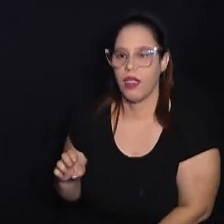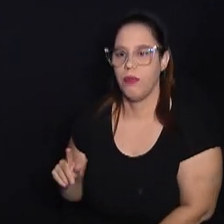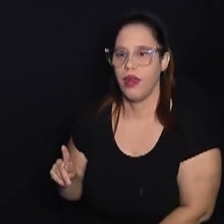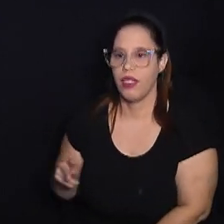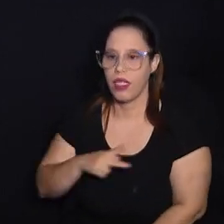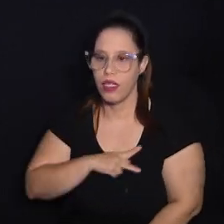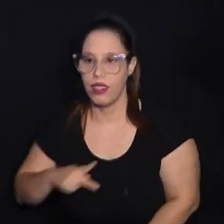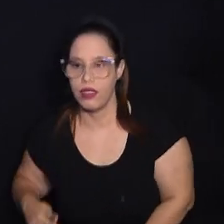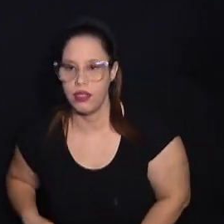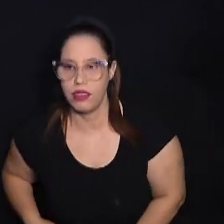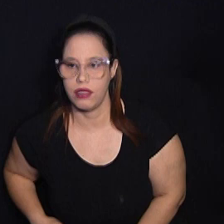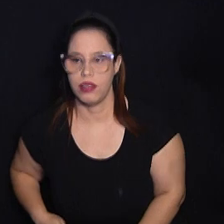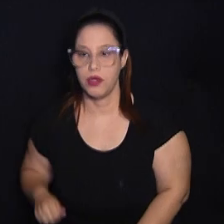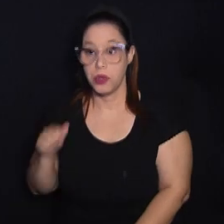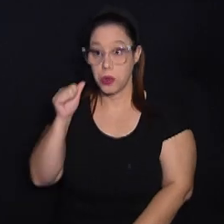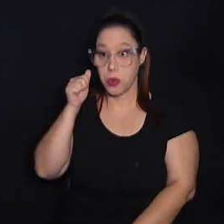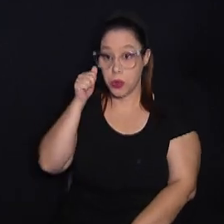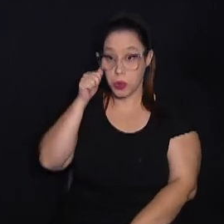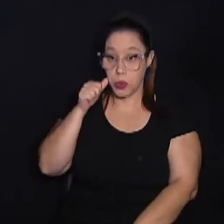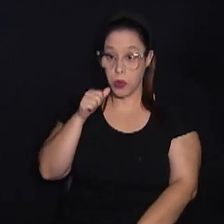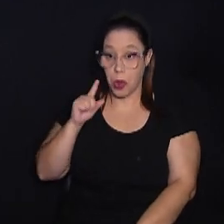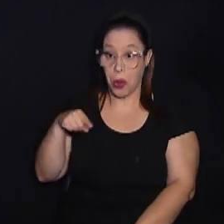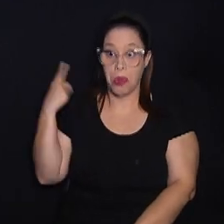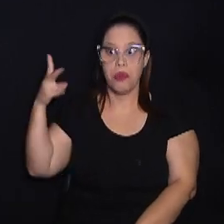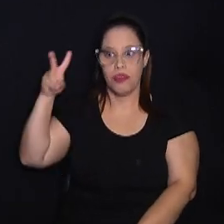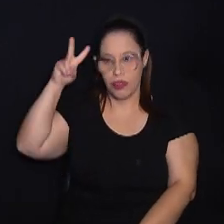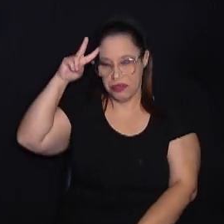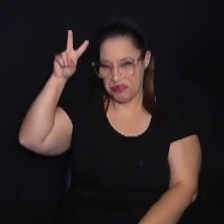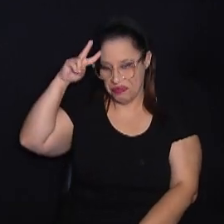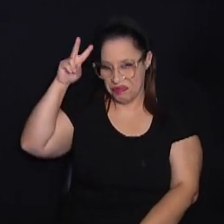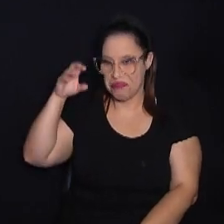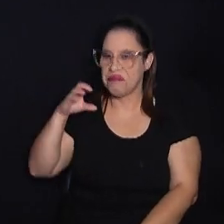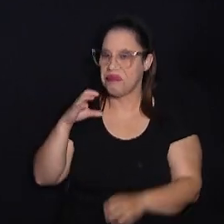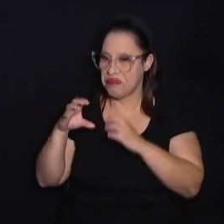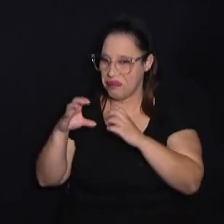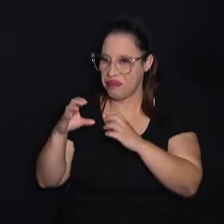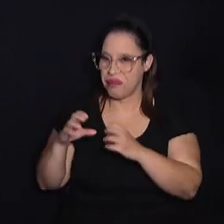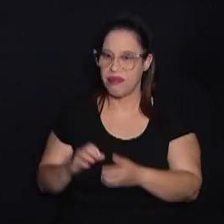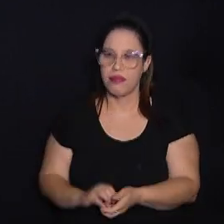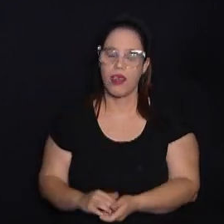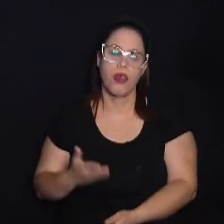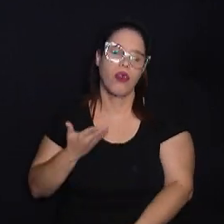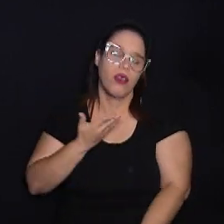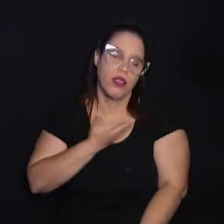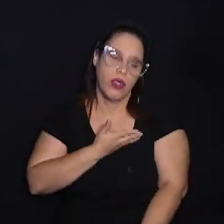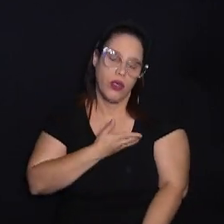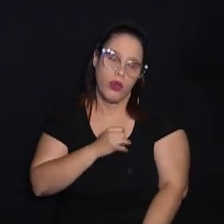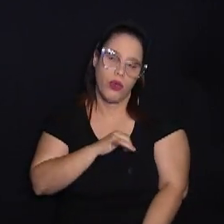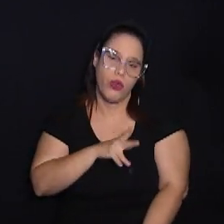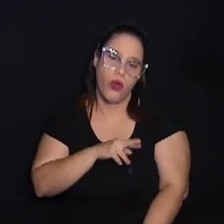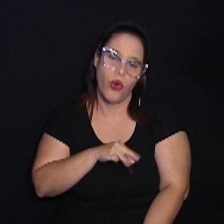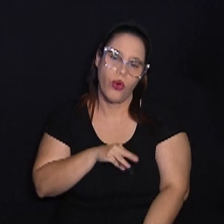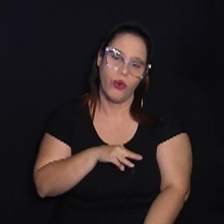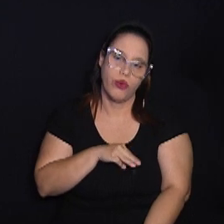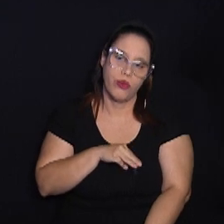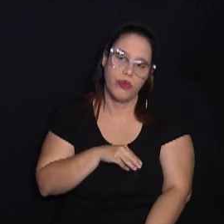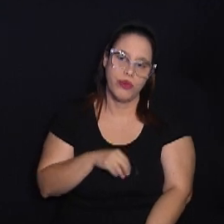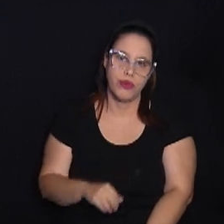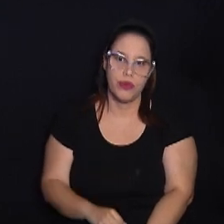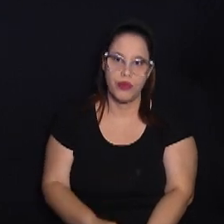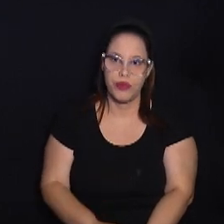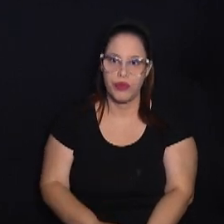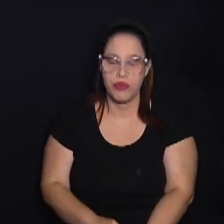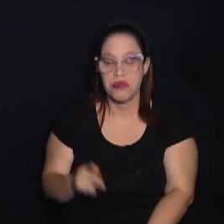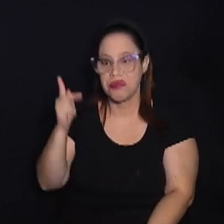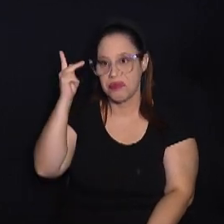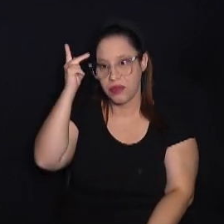superação feminina, outra história para ser contada um dia, né, Flávia? Meu querido Tonon, Sindicato dos Contabilistas de São Paulo,